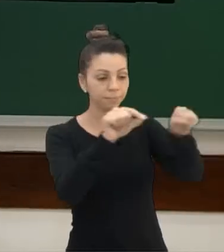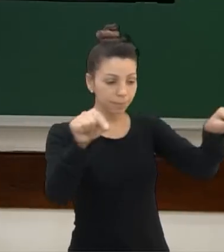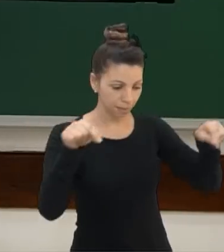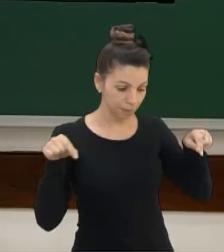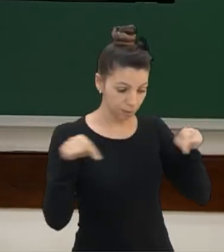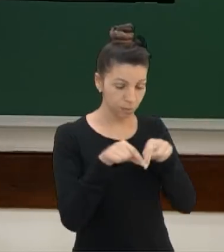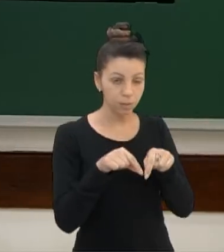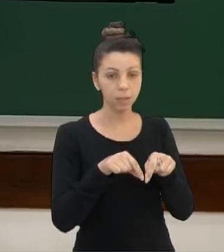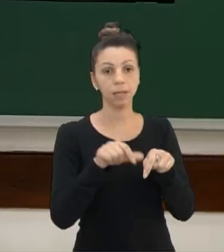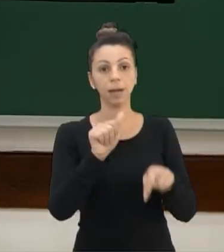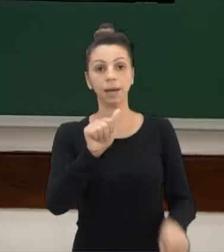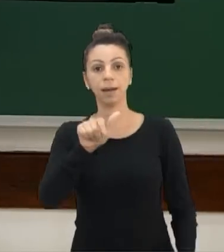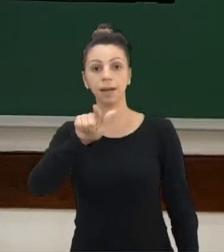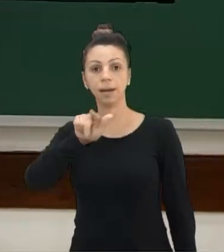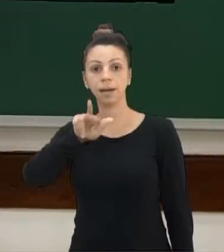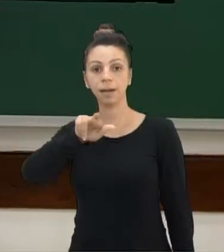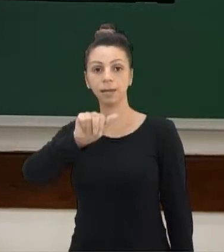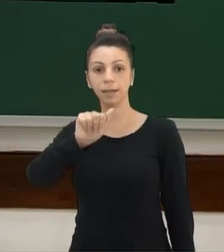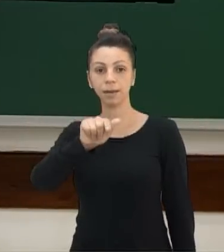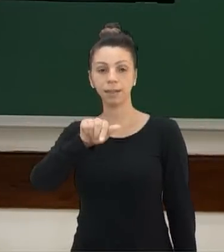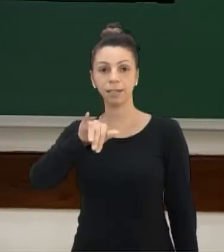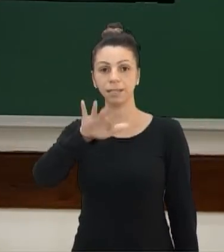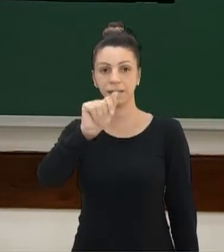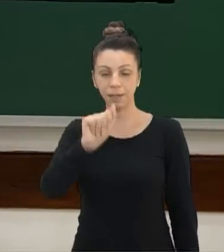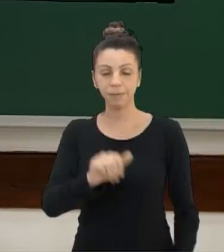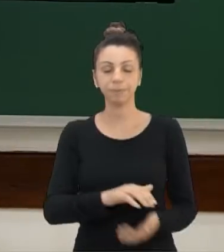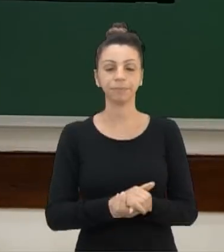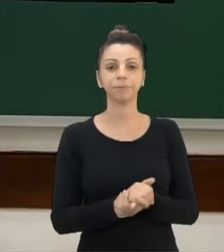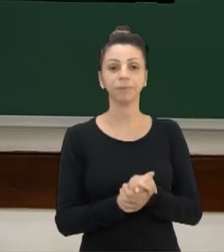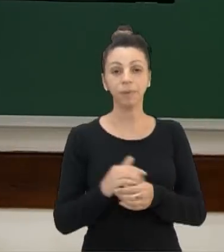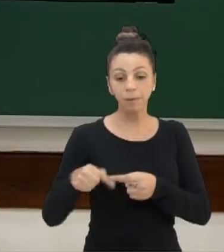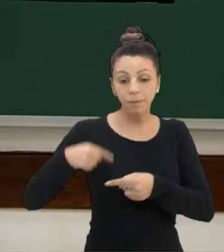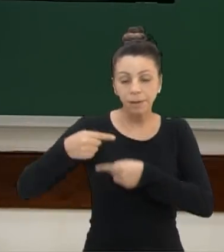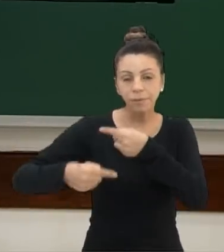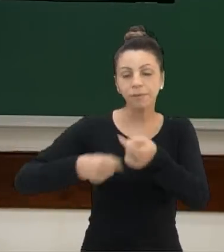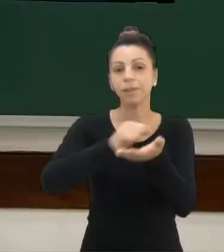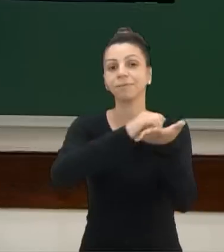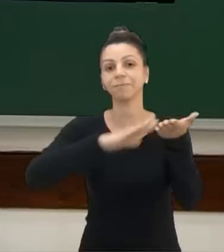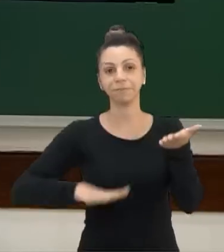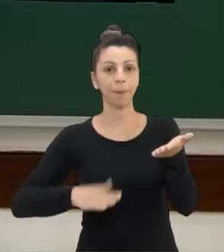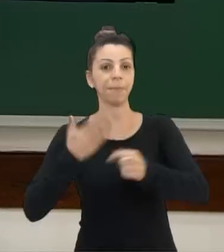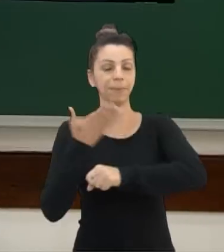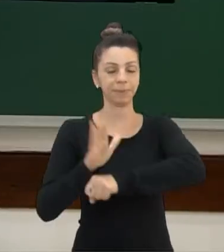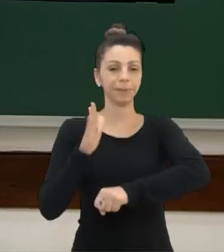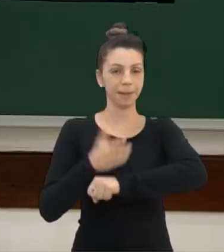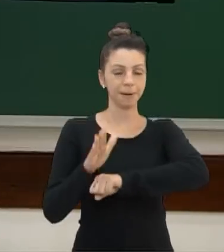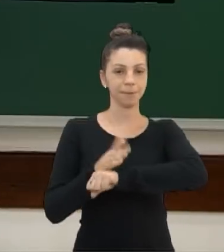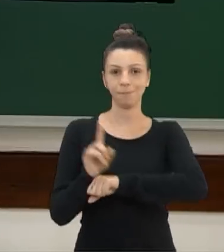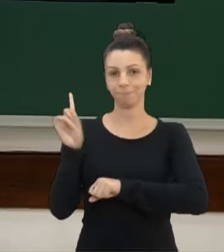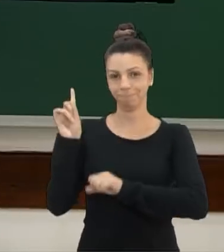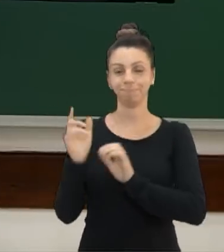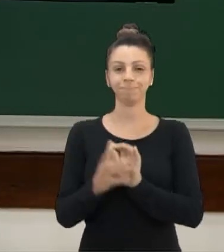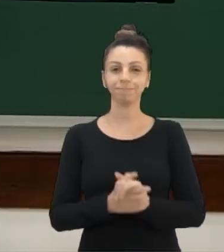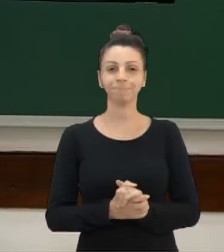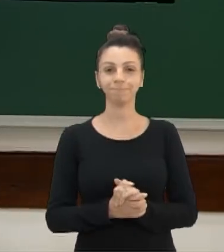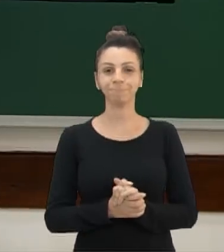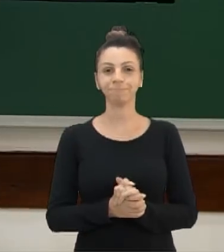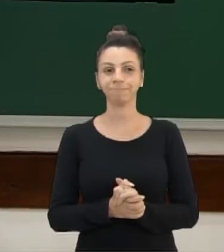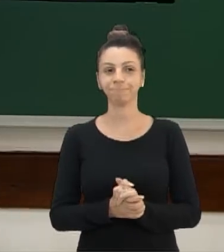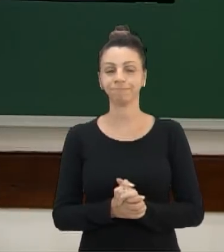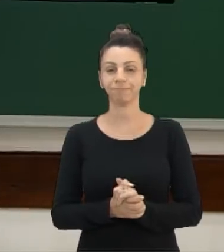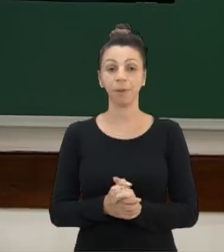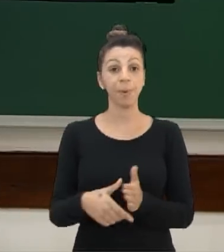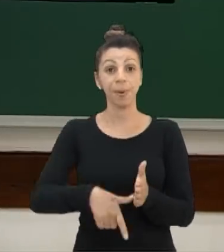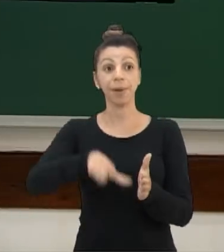pegar alguns exercícios um pouco que a gente consegue desenvolver um pouco mais sobre essas transformações de unidades. Mas, antes de